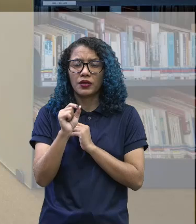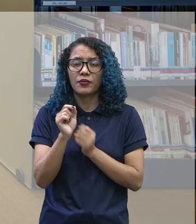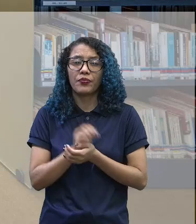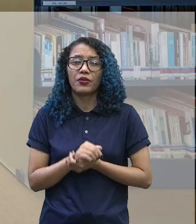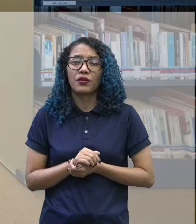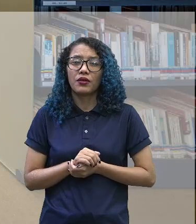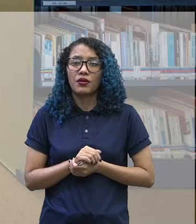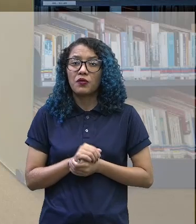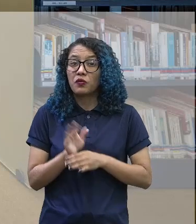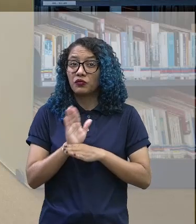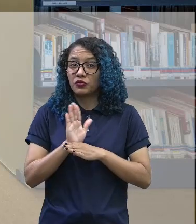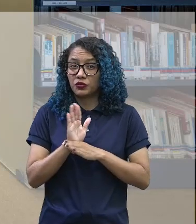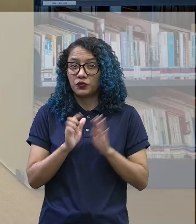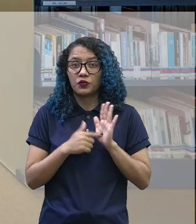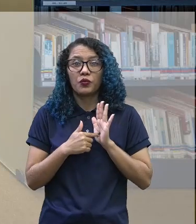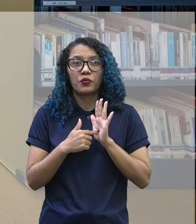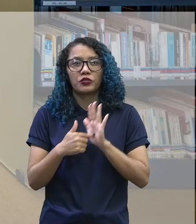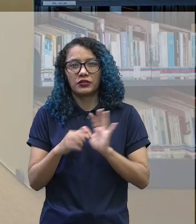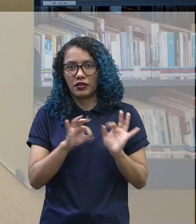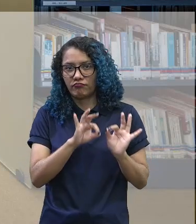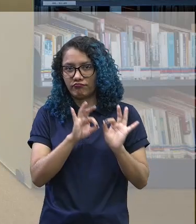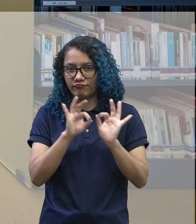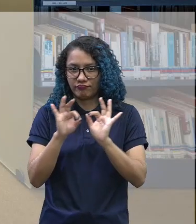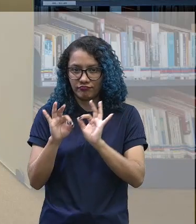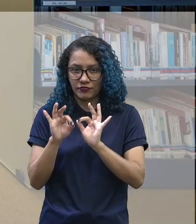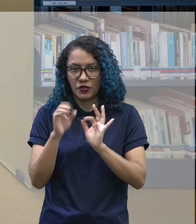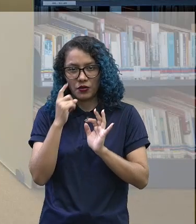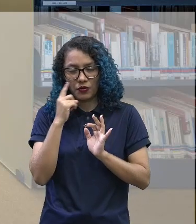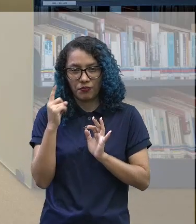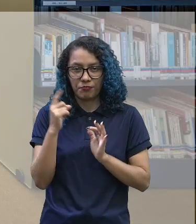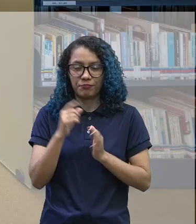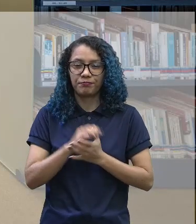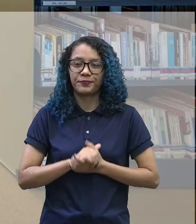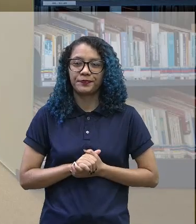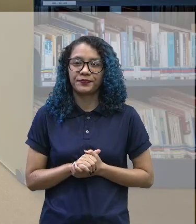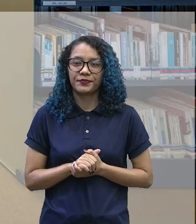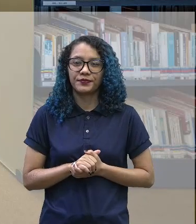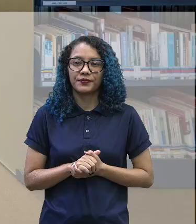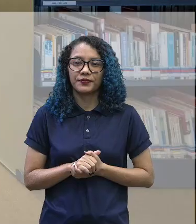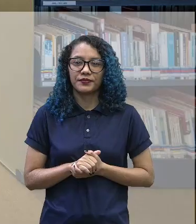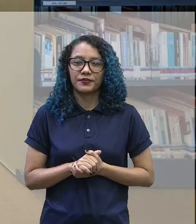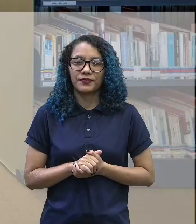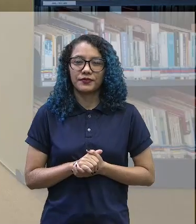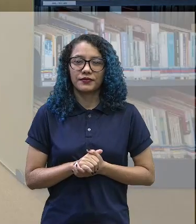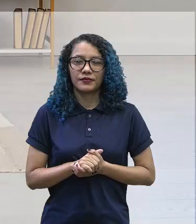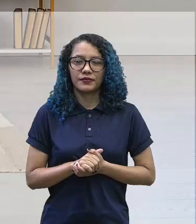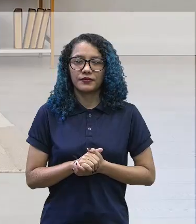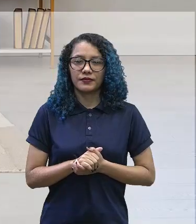assistam a um vídeo. Acompanhe aí o vídeo.